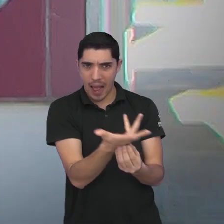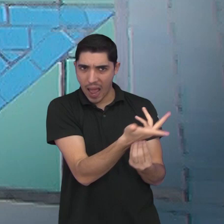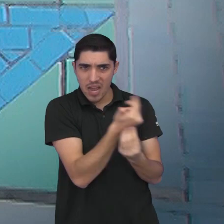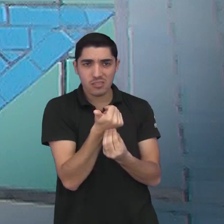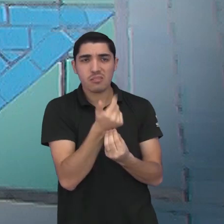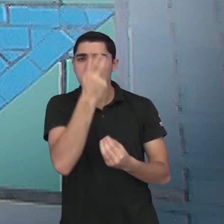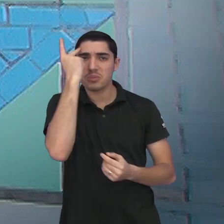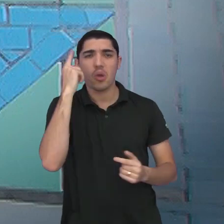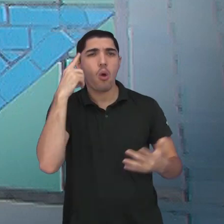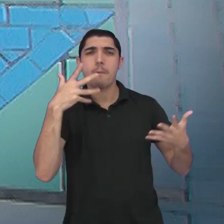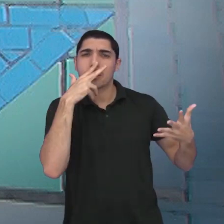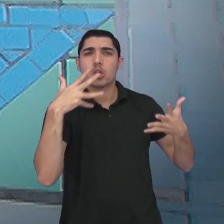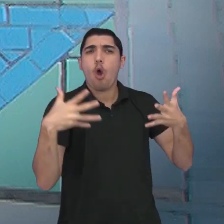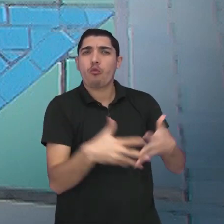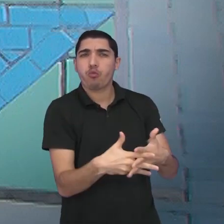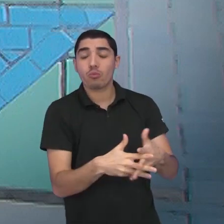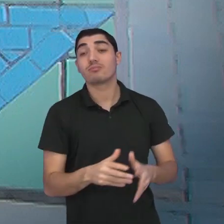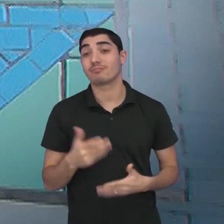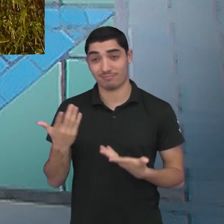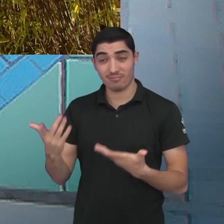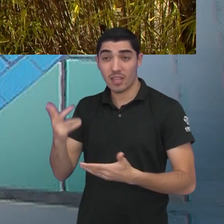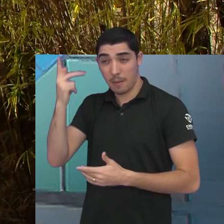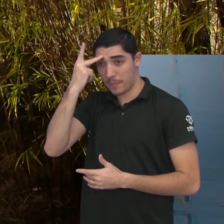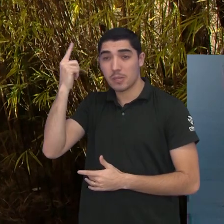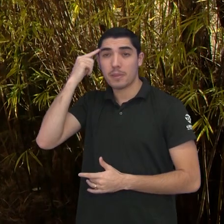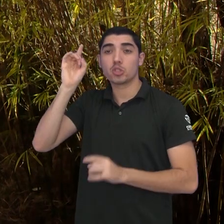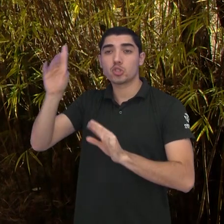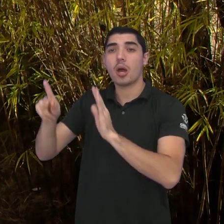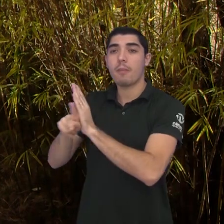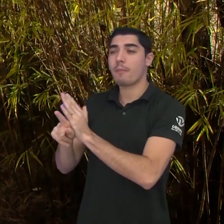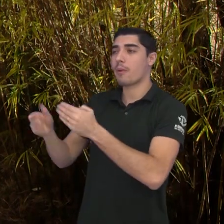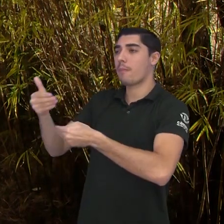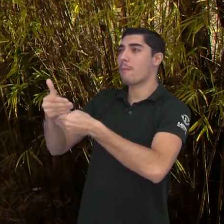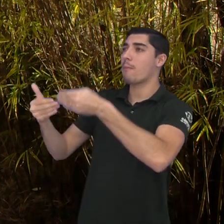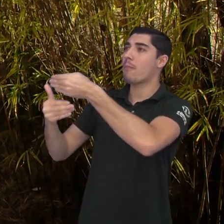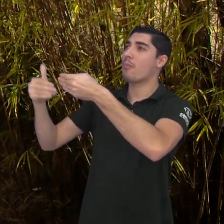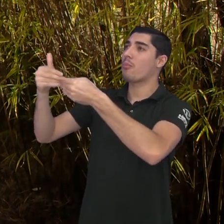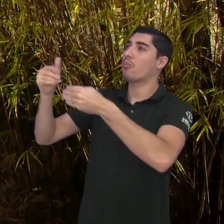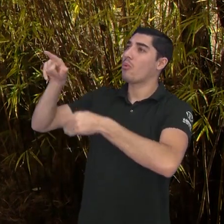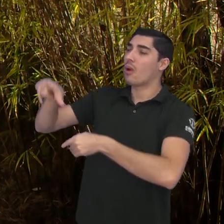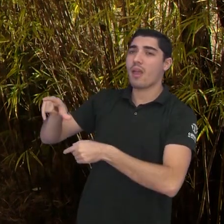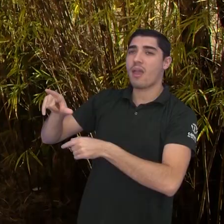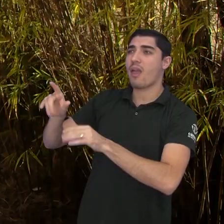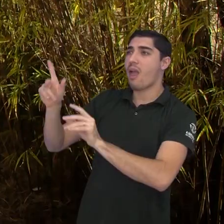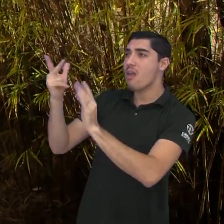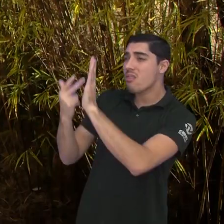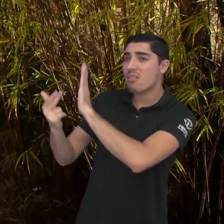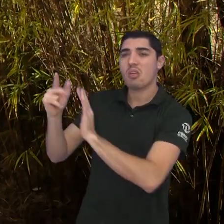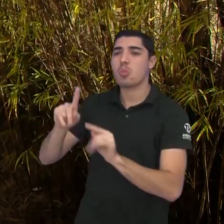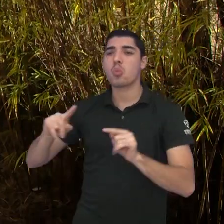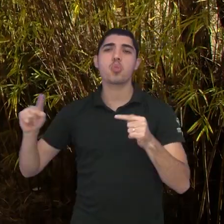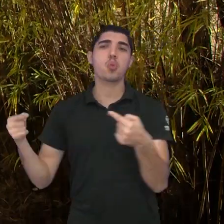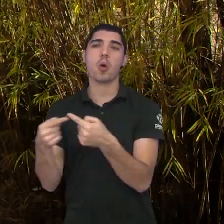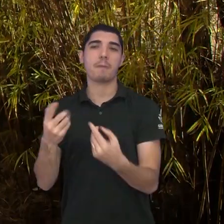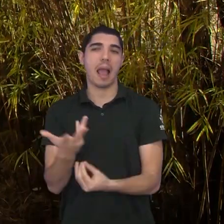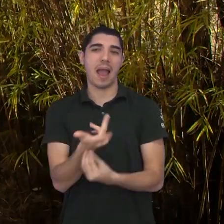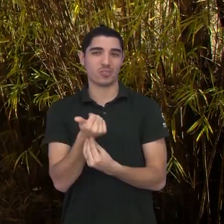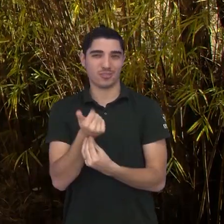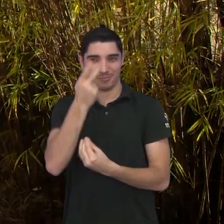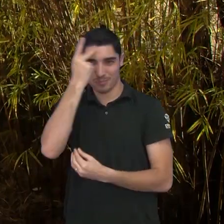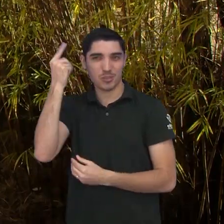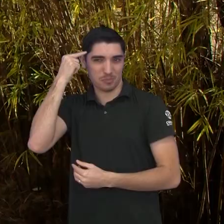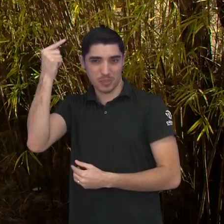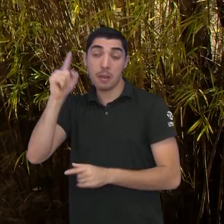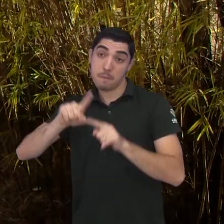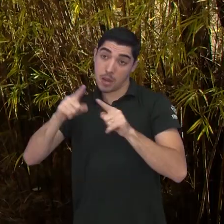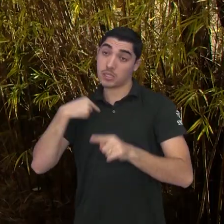Não. É mais assim, a técnica mural, né? A técnica mural fica meio distanciado dessa parte artística. Mas o meu trabalho,